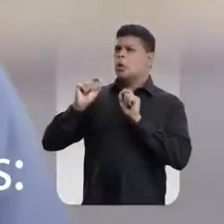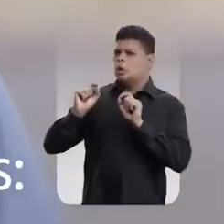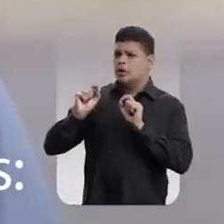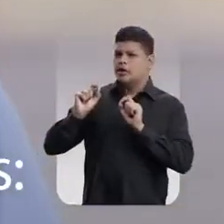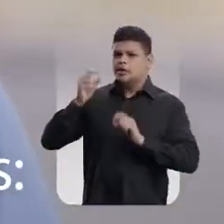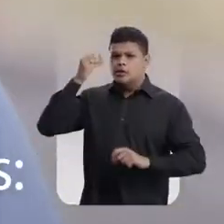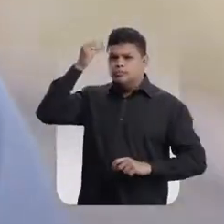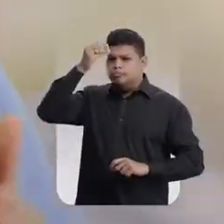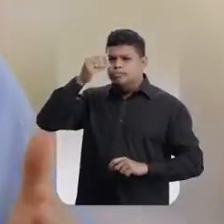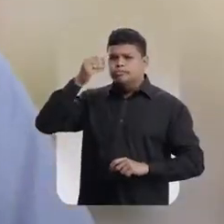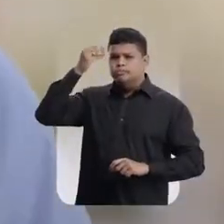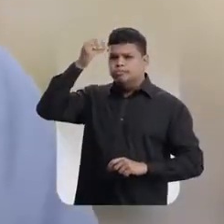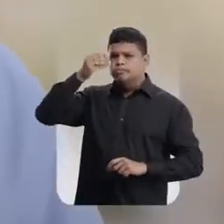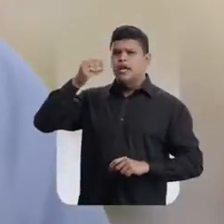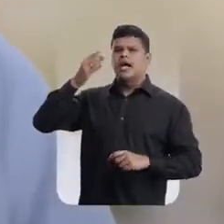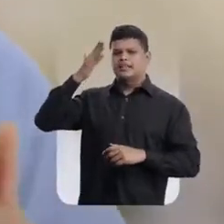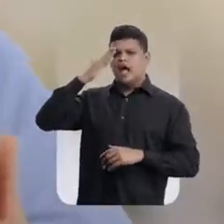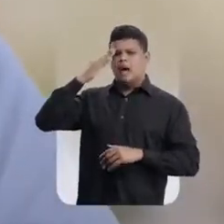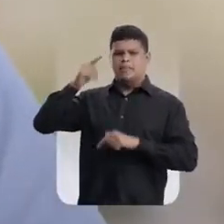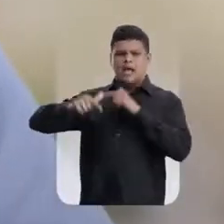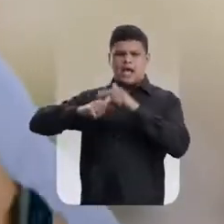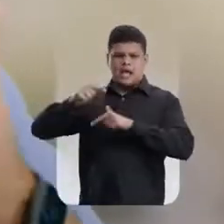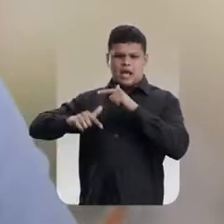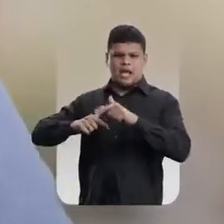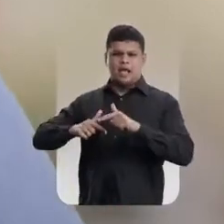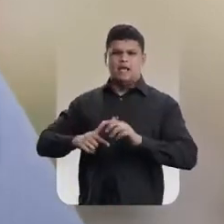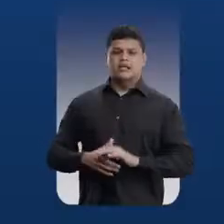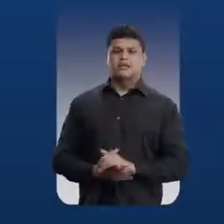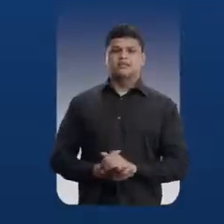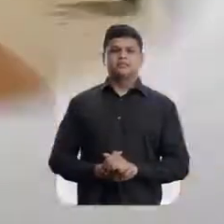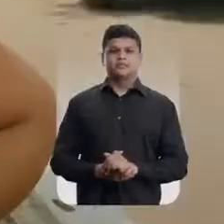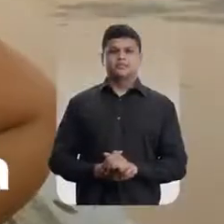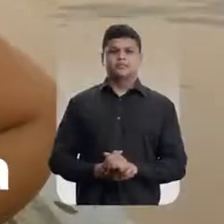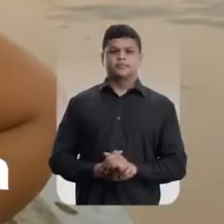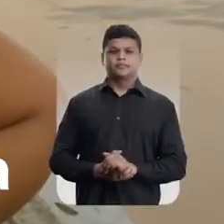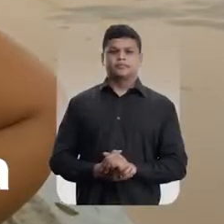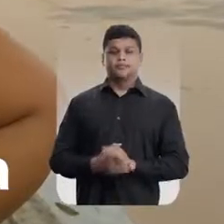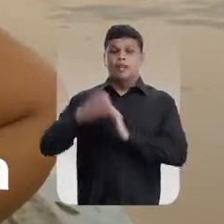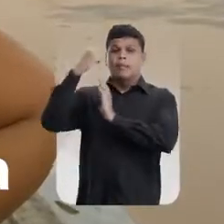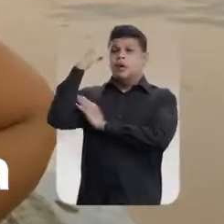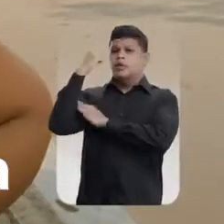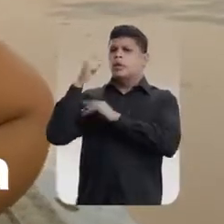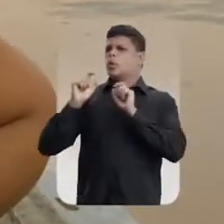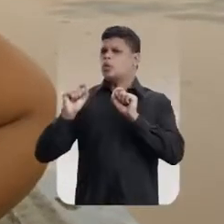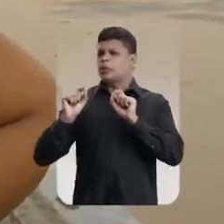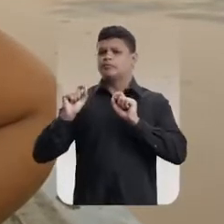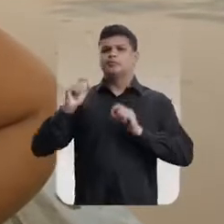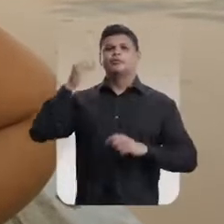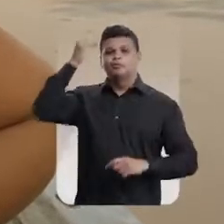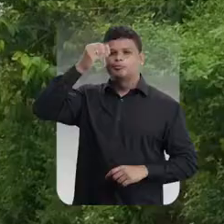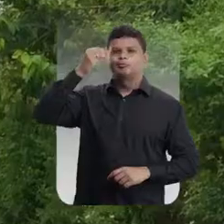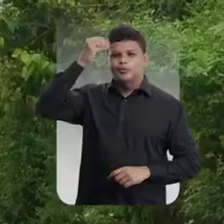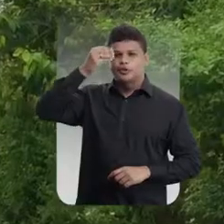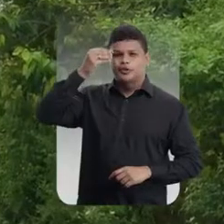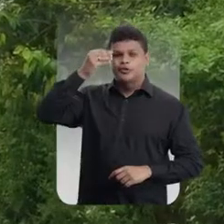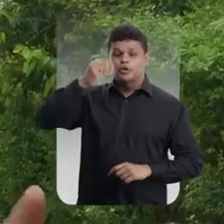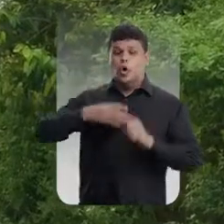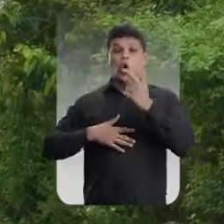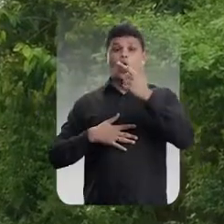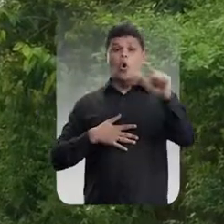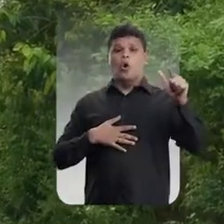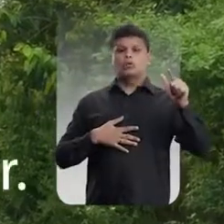demais candidatos: experiência e conhecimento de sobra. Amazonino é experiência contra o resto. Os